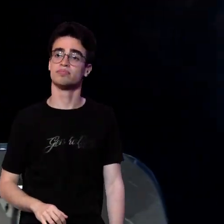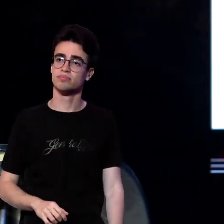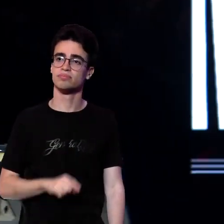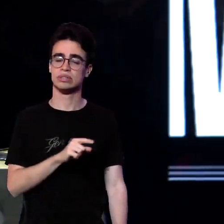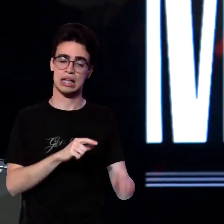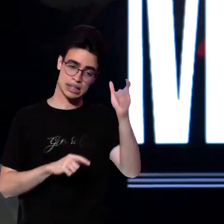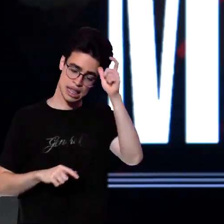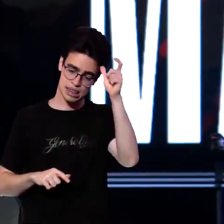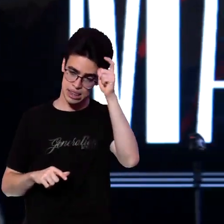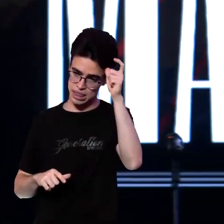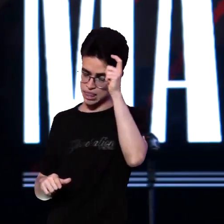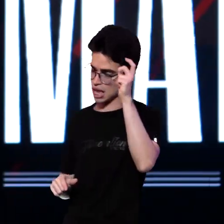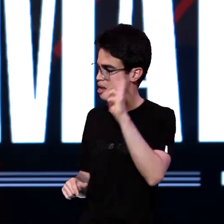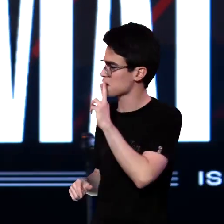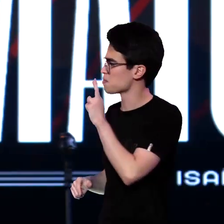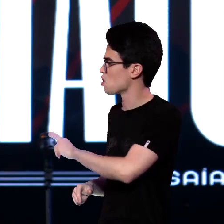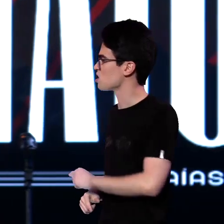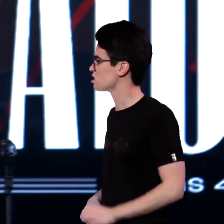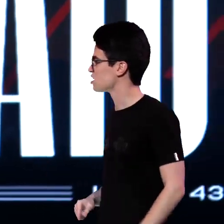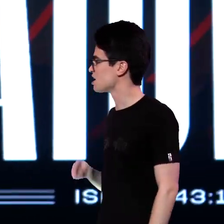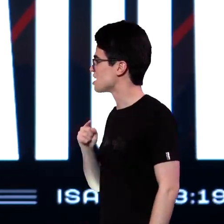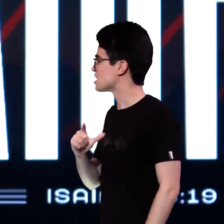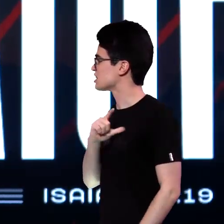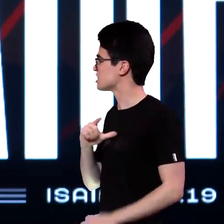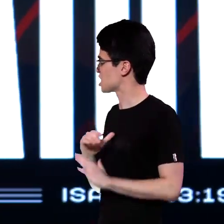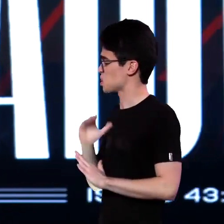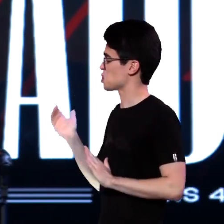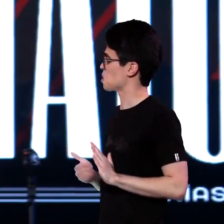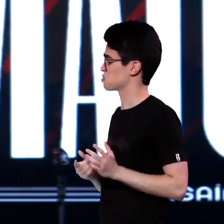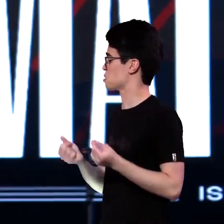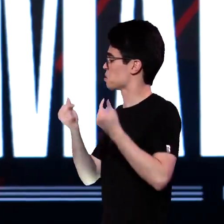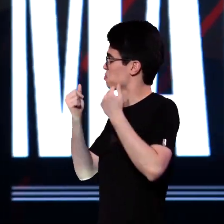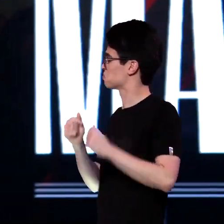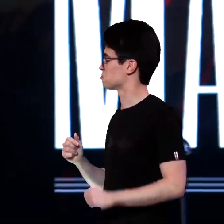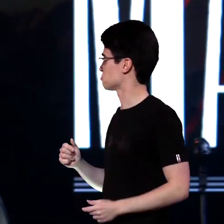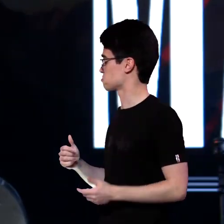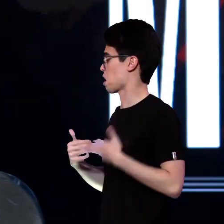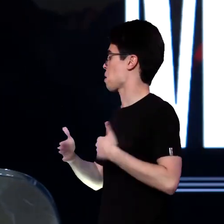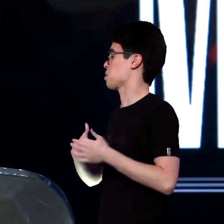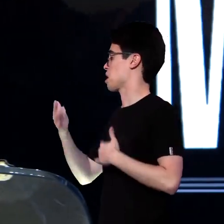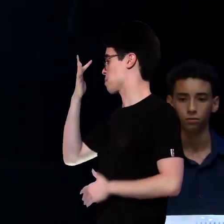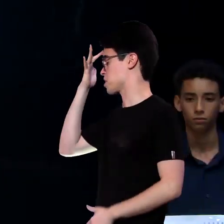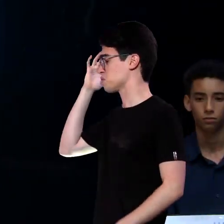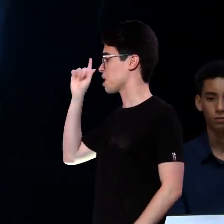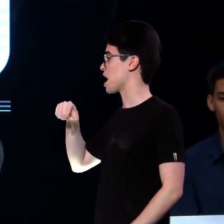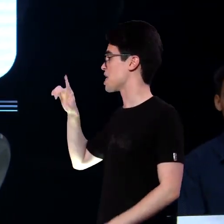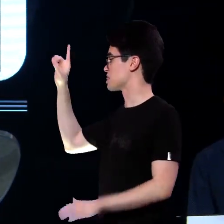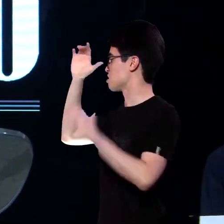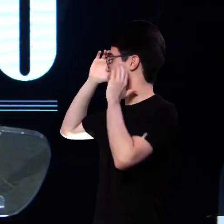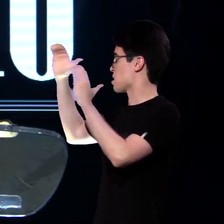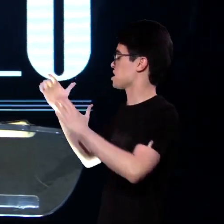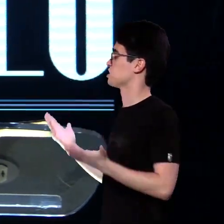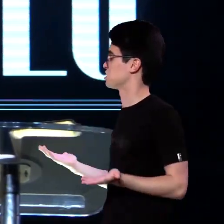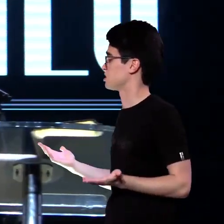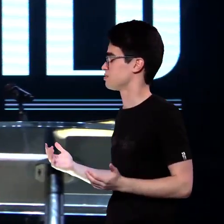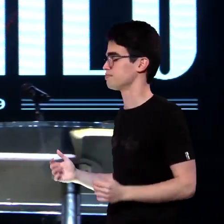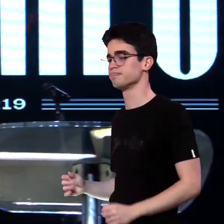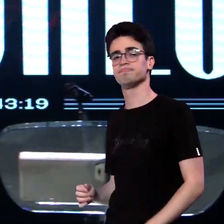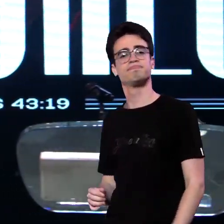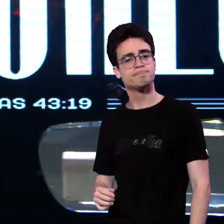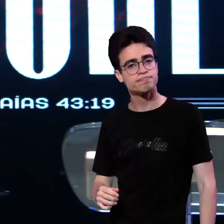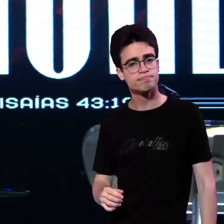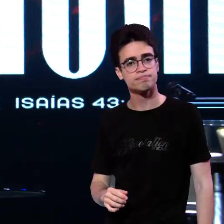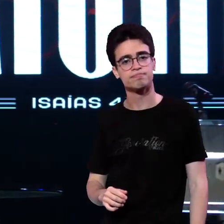também, com tudo que ele tem, qualquer um vira temente a Deus. Então Jó, ele